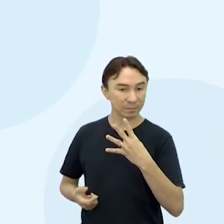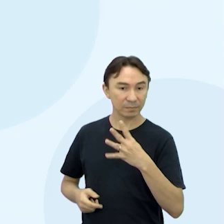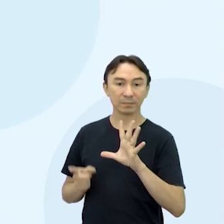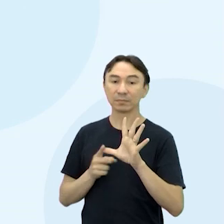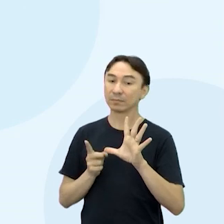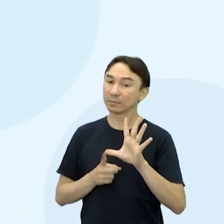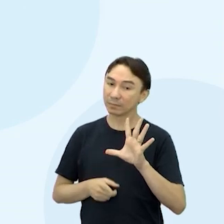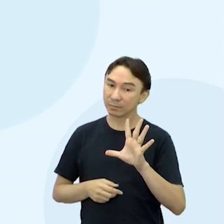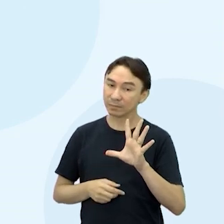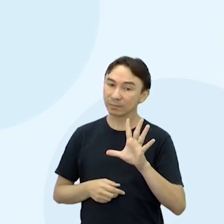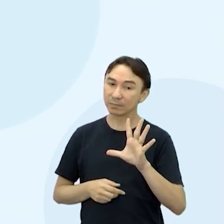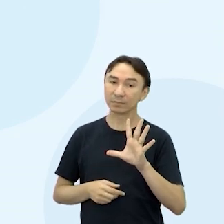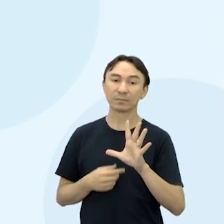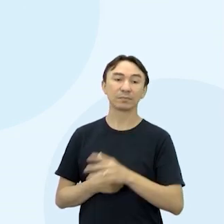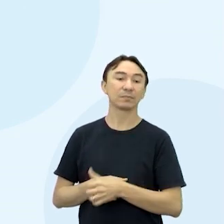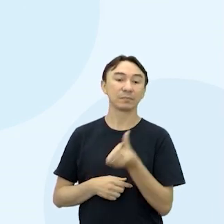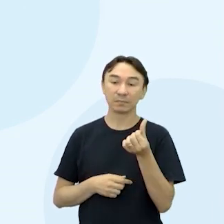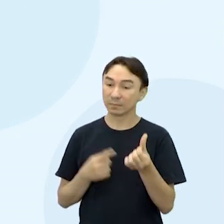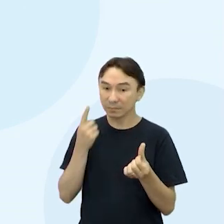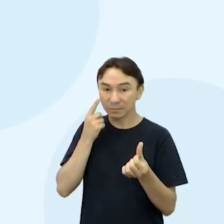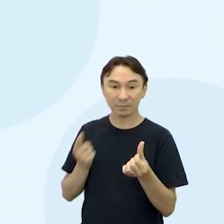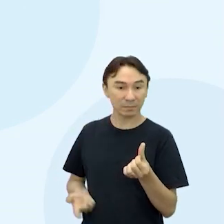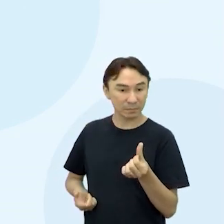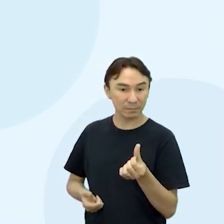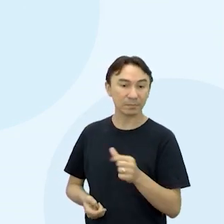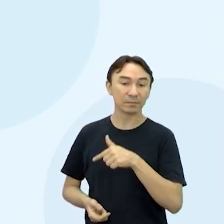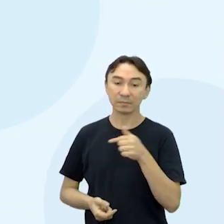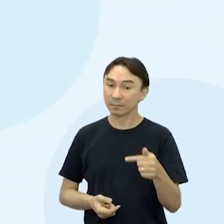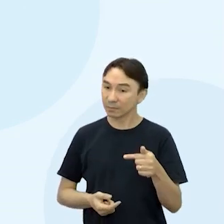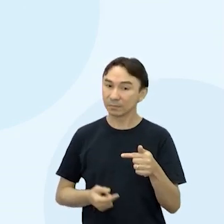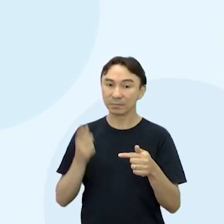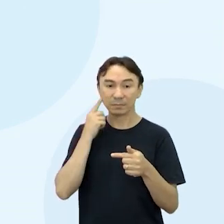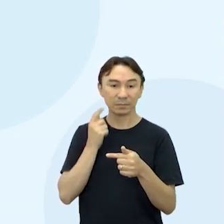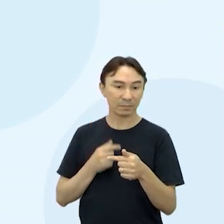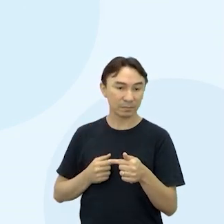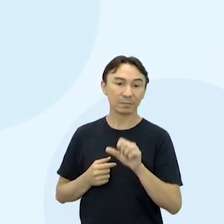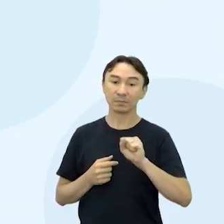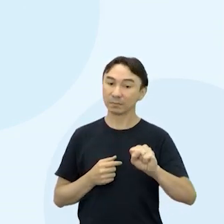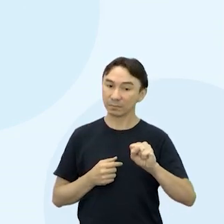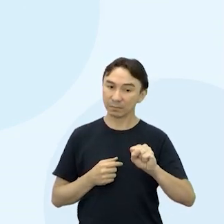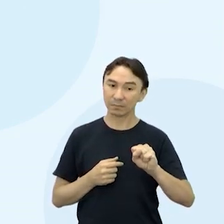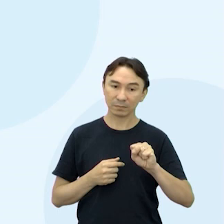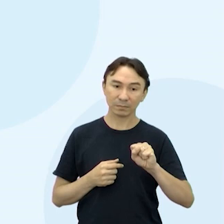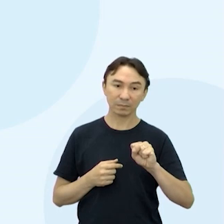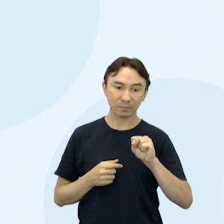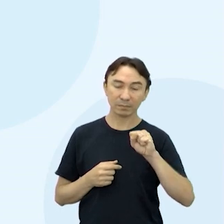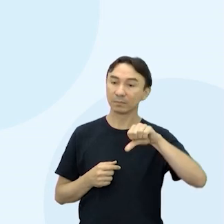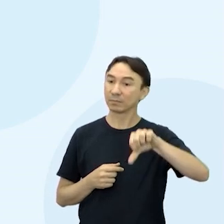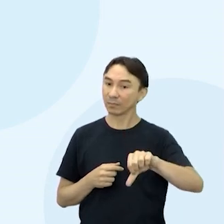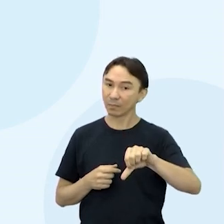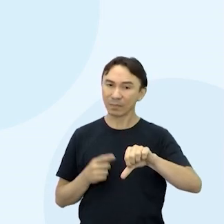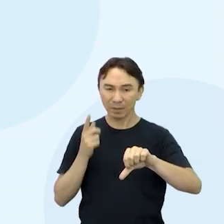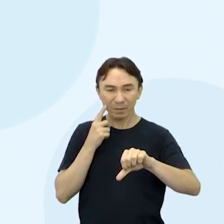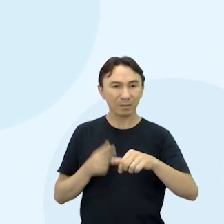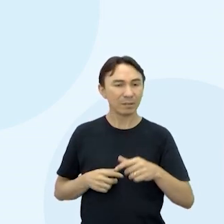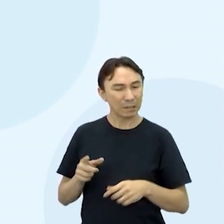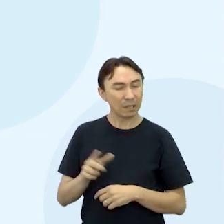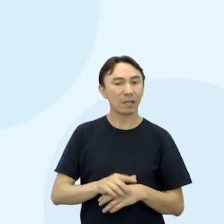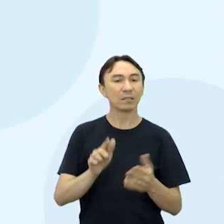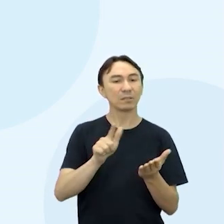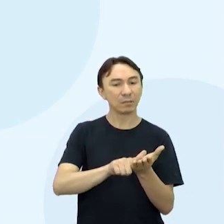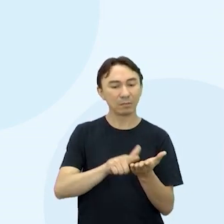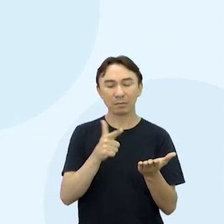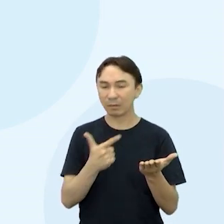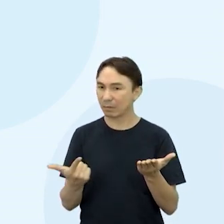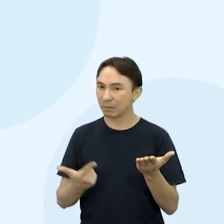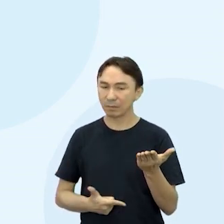Post, Cleveland.com, Chicago Tribune, Denver Post, Dallas News. Então, jornais de todos os